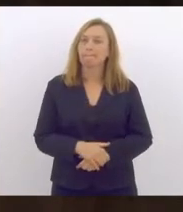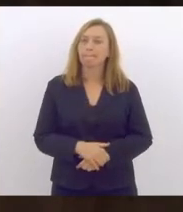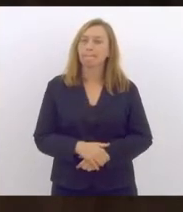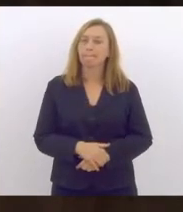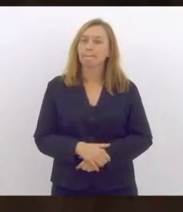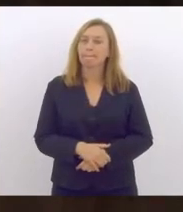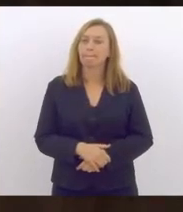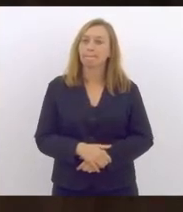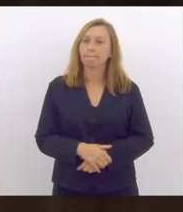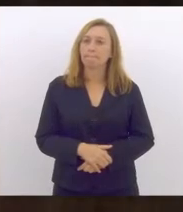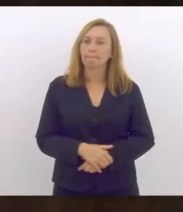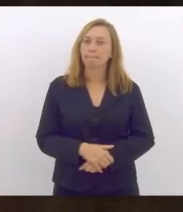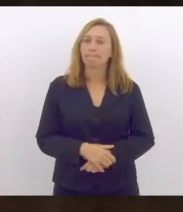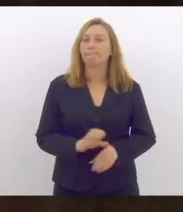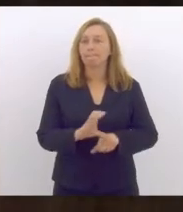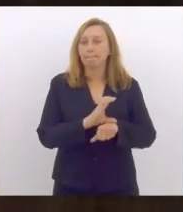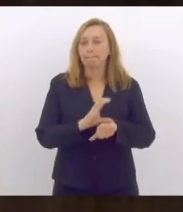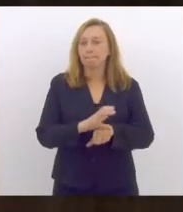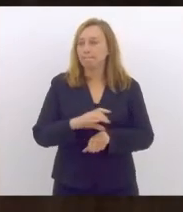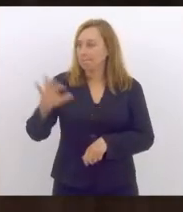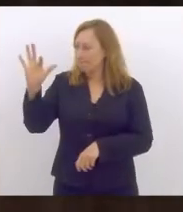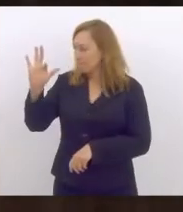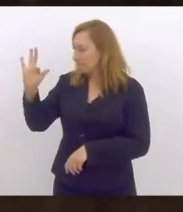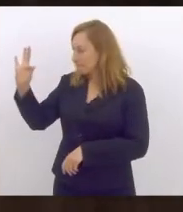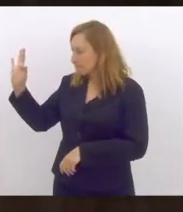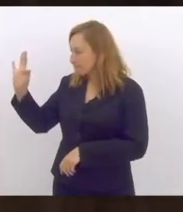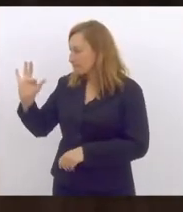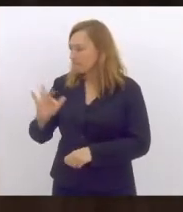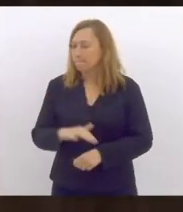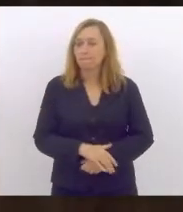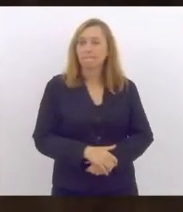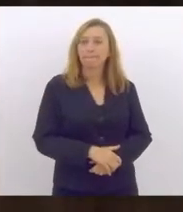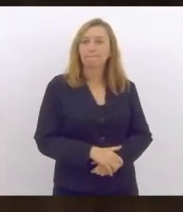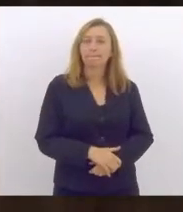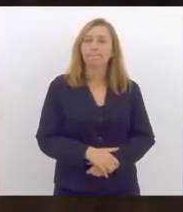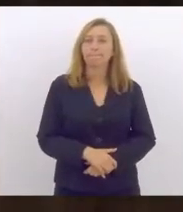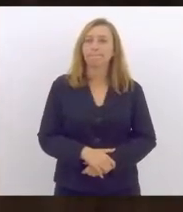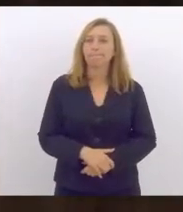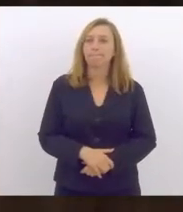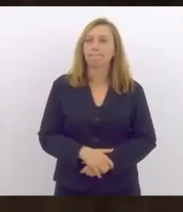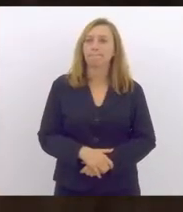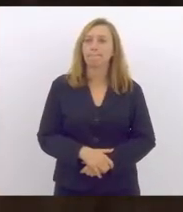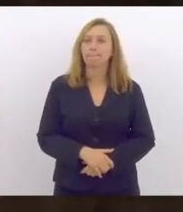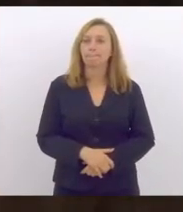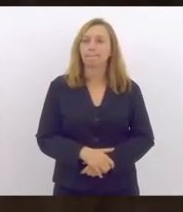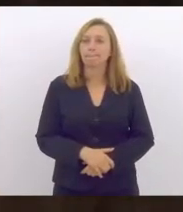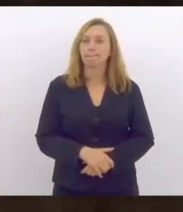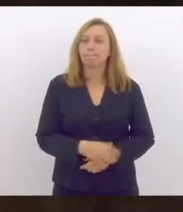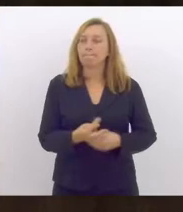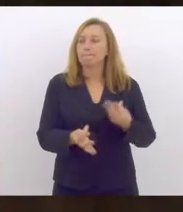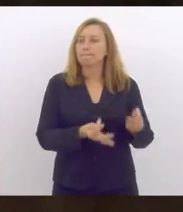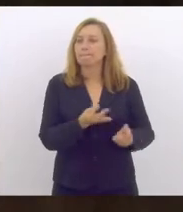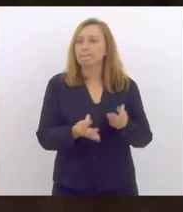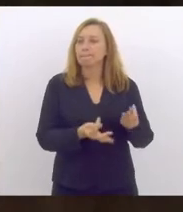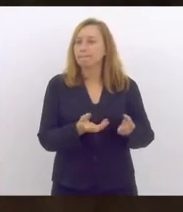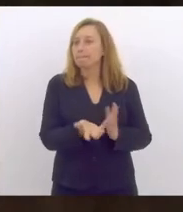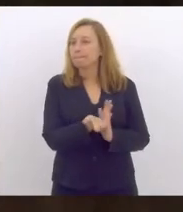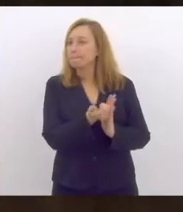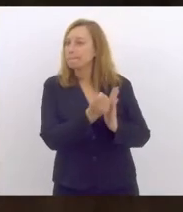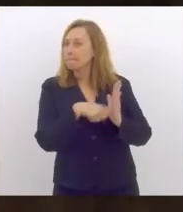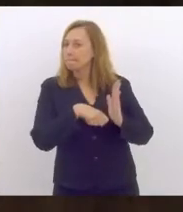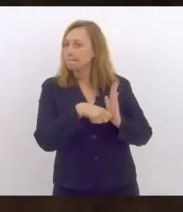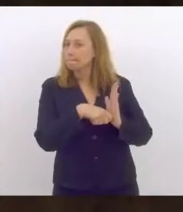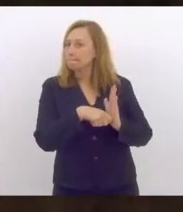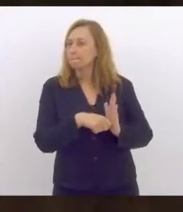nossa Constituição Federal, ela diz que para adoção de tratamento tributário